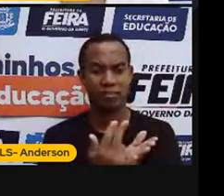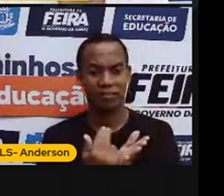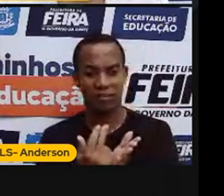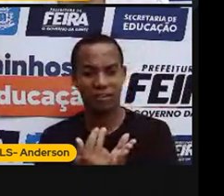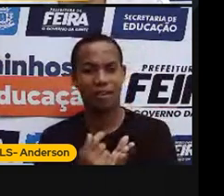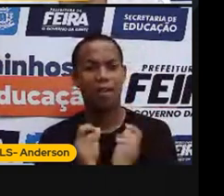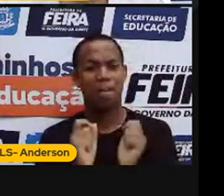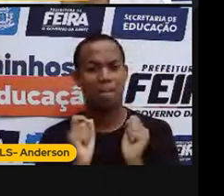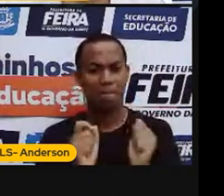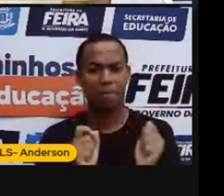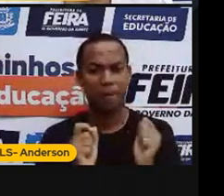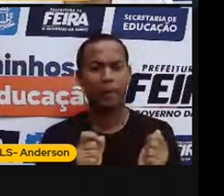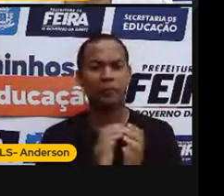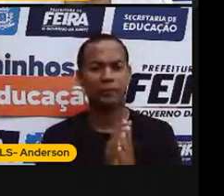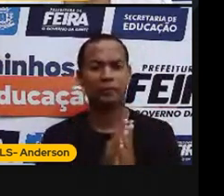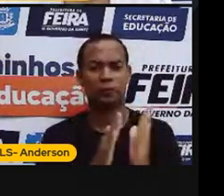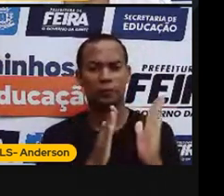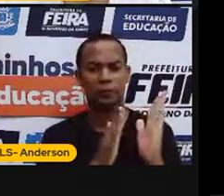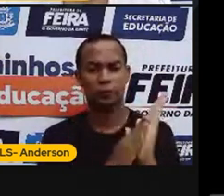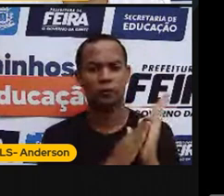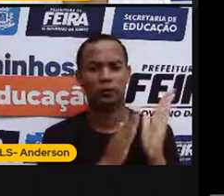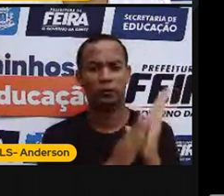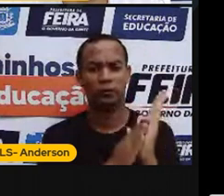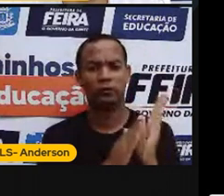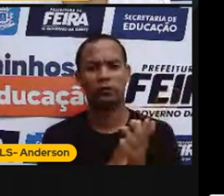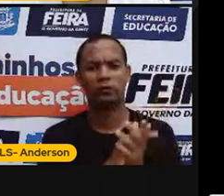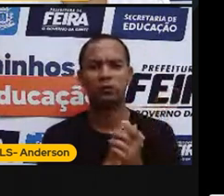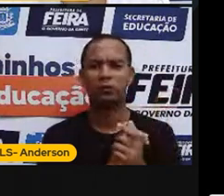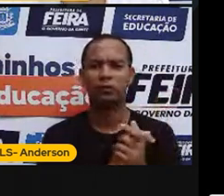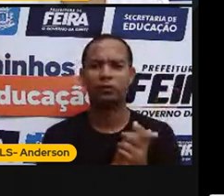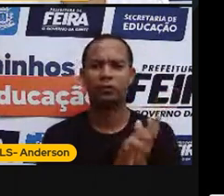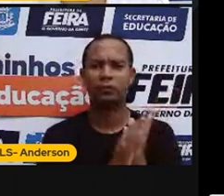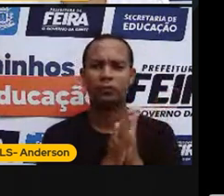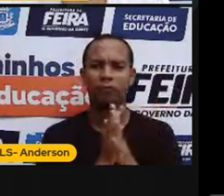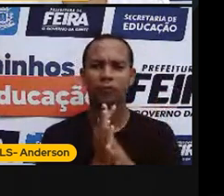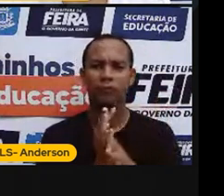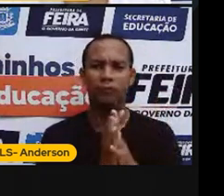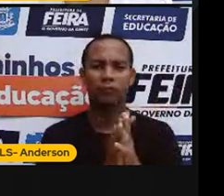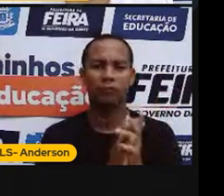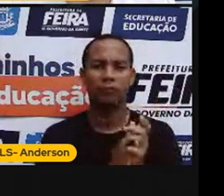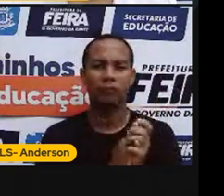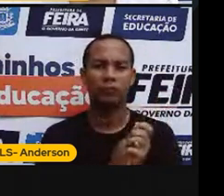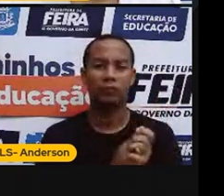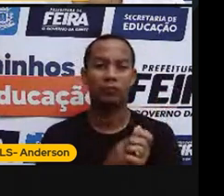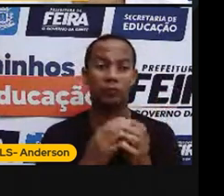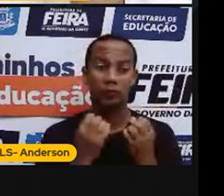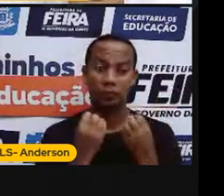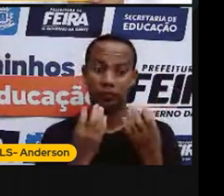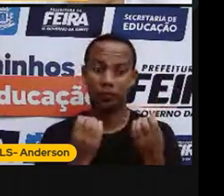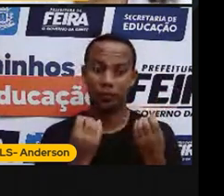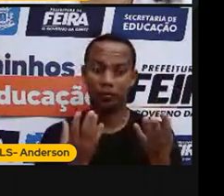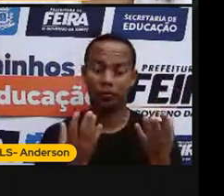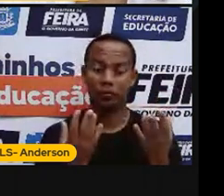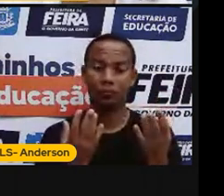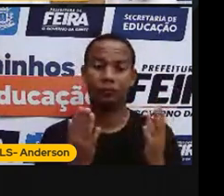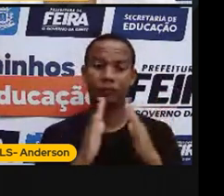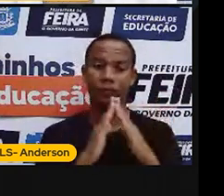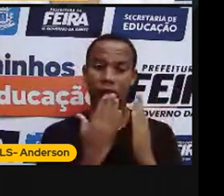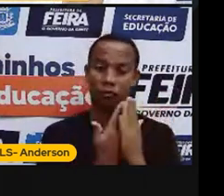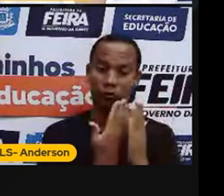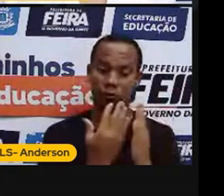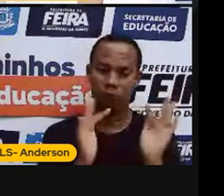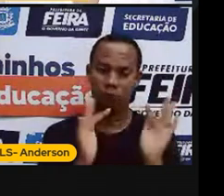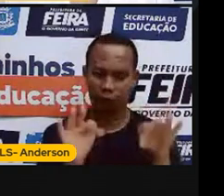Eu posso desenhar e colocar aqui. Né? Bom, a nossa aula chegou ao